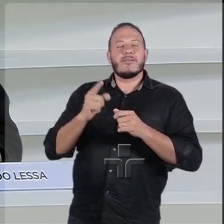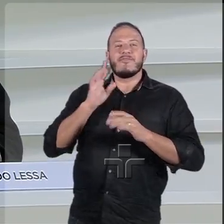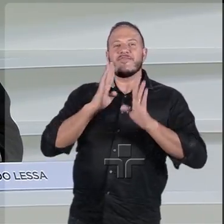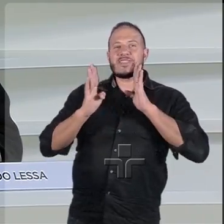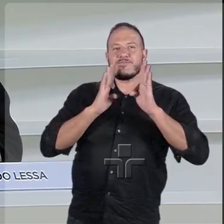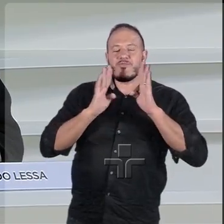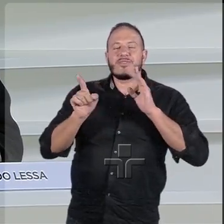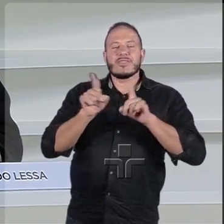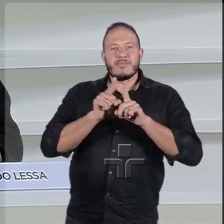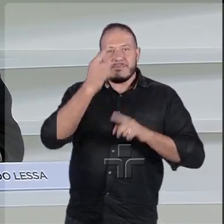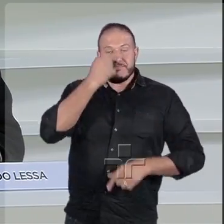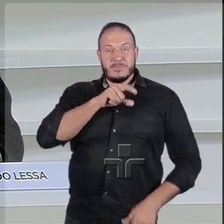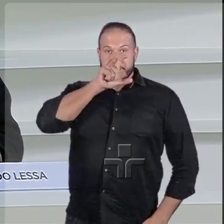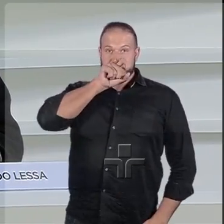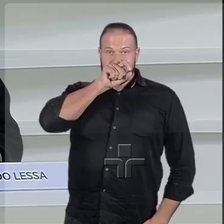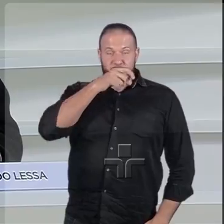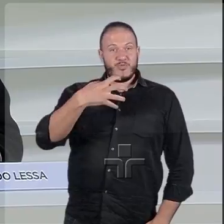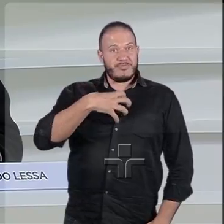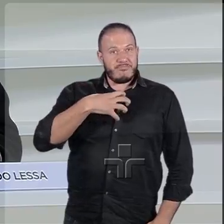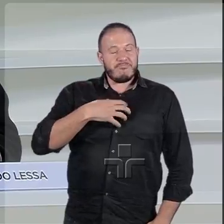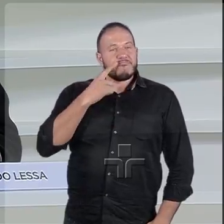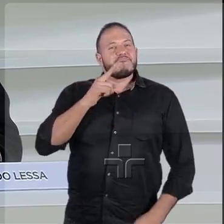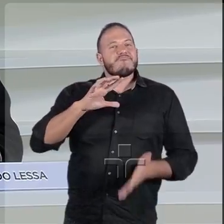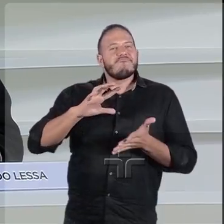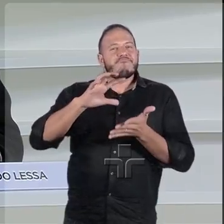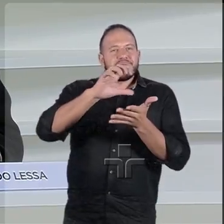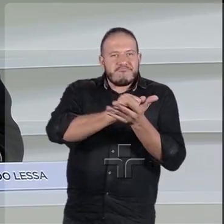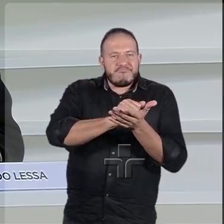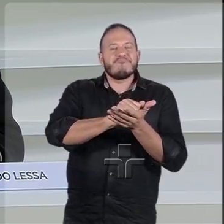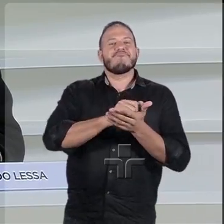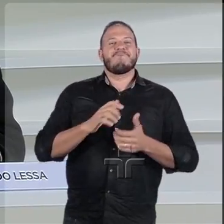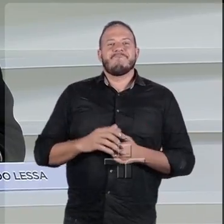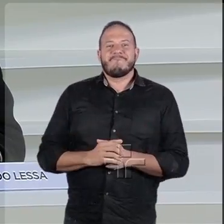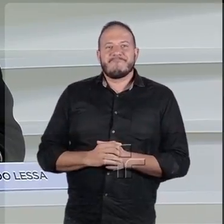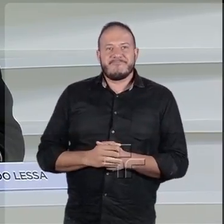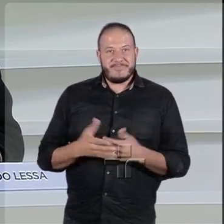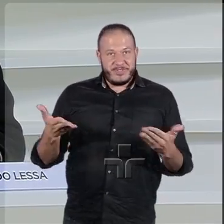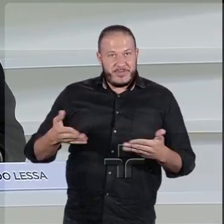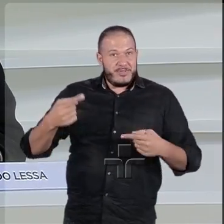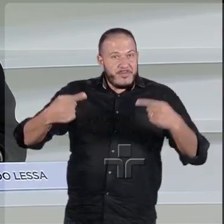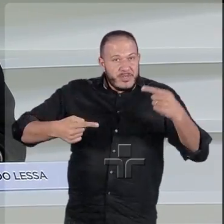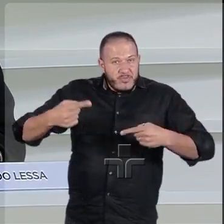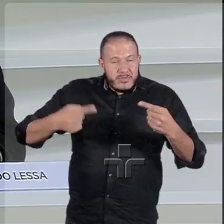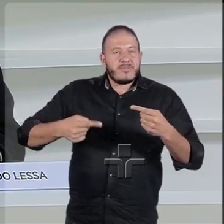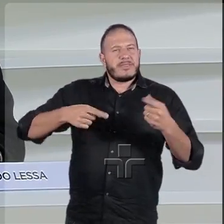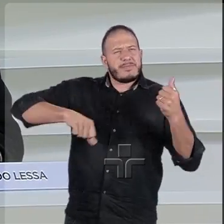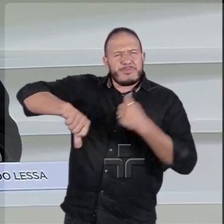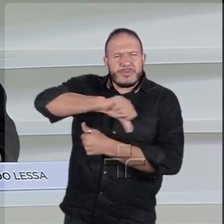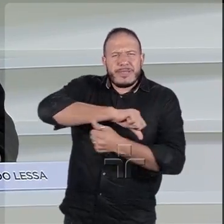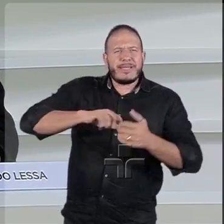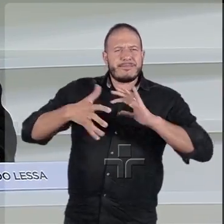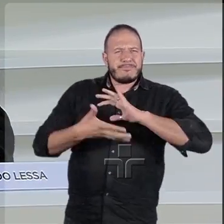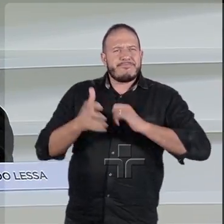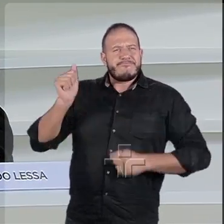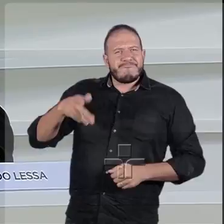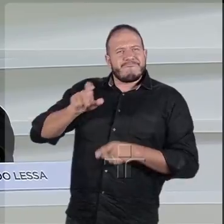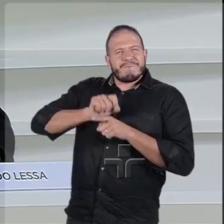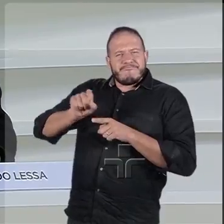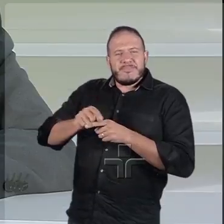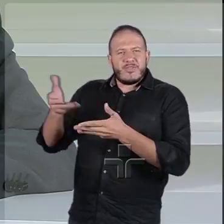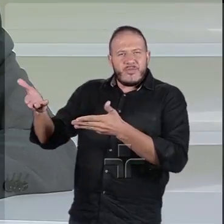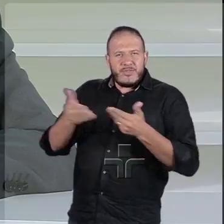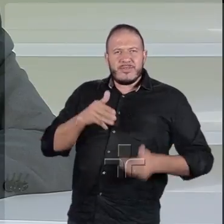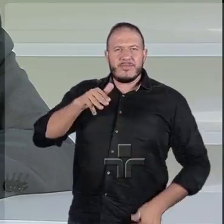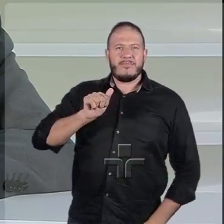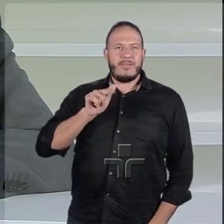perfil do Twitter. Inscrevam-se nos nossos canais. Para discutir as mudanças na Previdência, convidamos Mailson